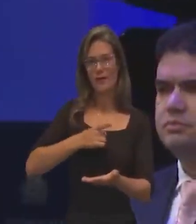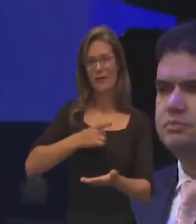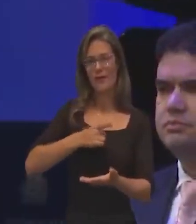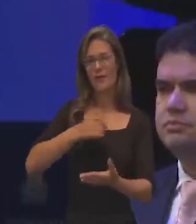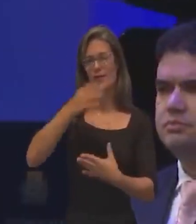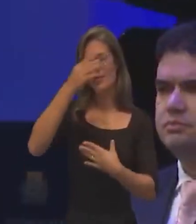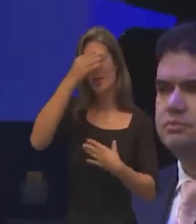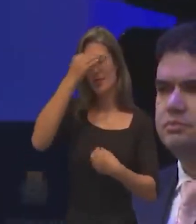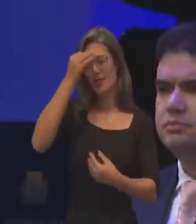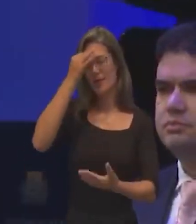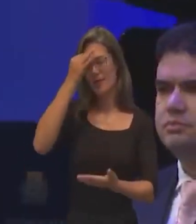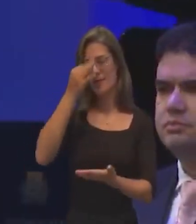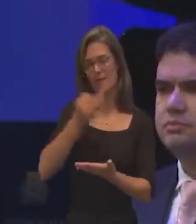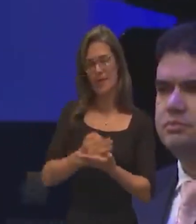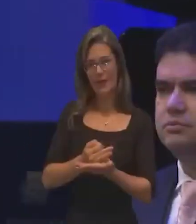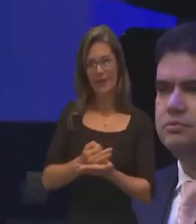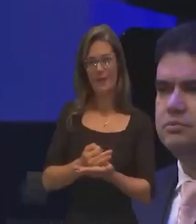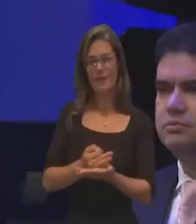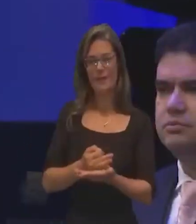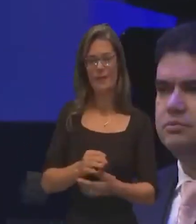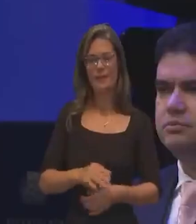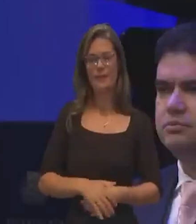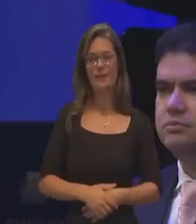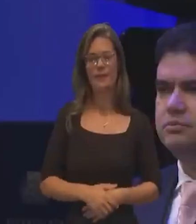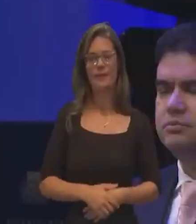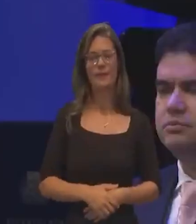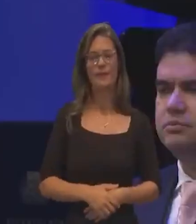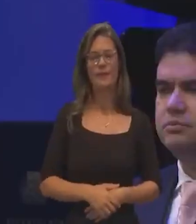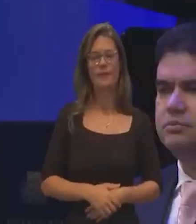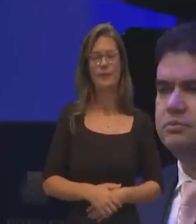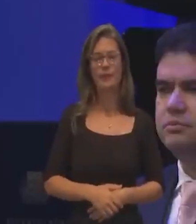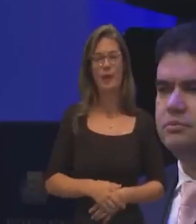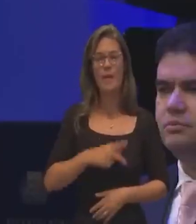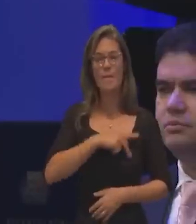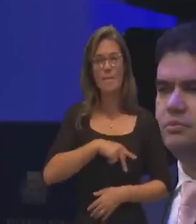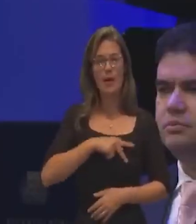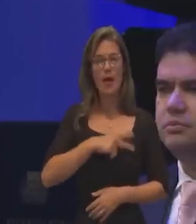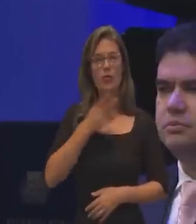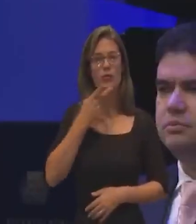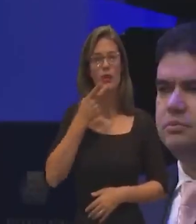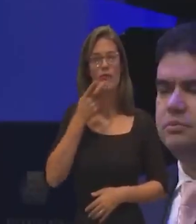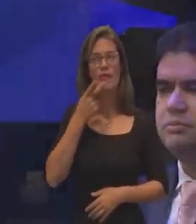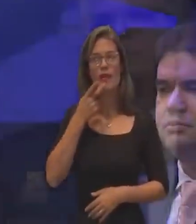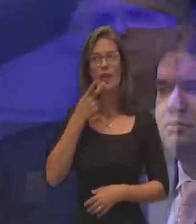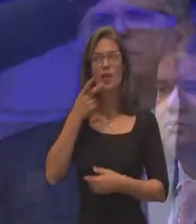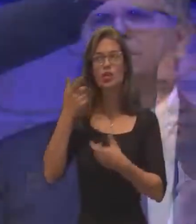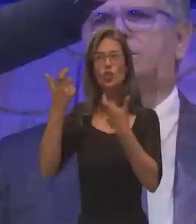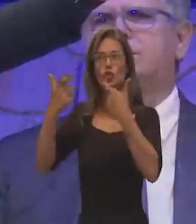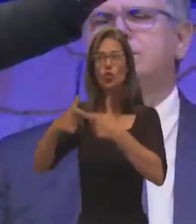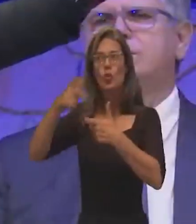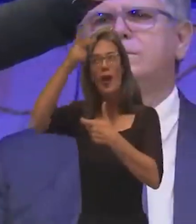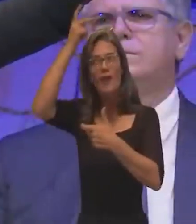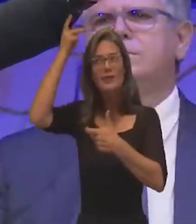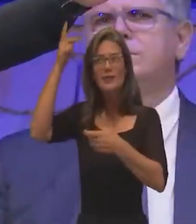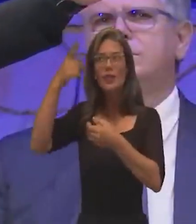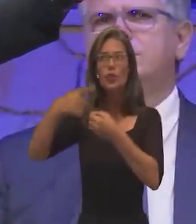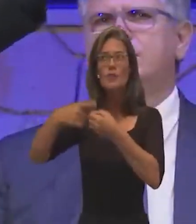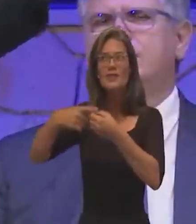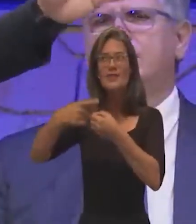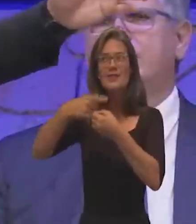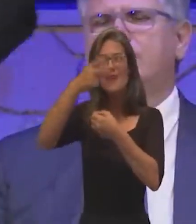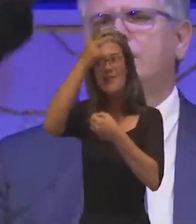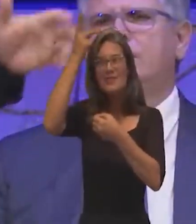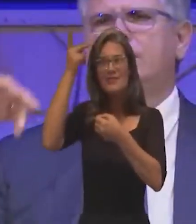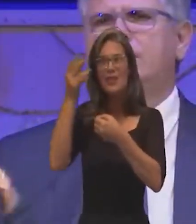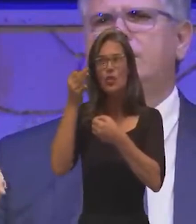Porque Paulo está falando sobre uma nação, uma cidade santa que os nossos olhos ainda não podem contemplar. Mas ele está dizendo: